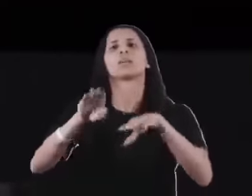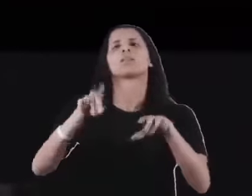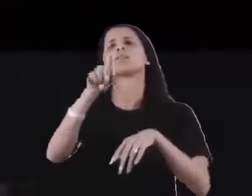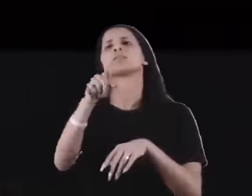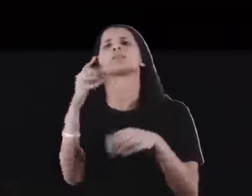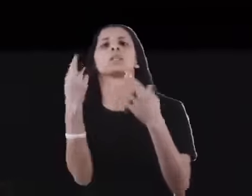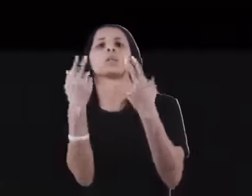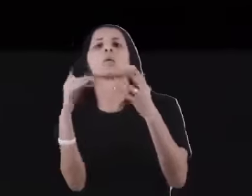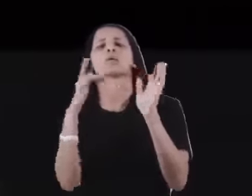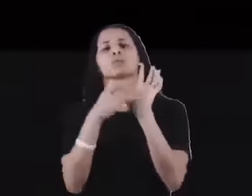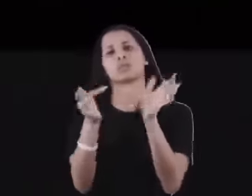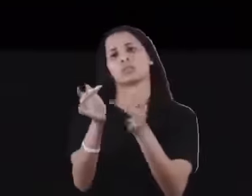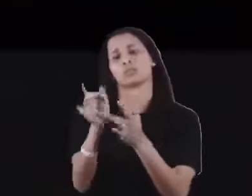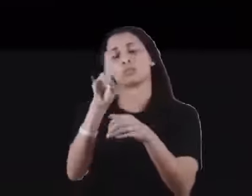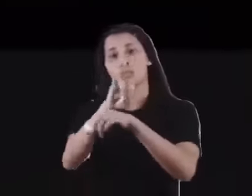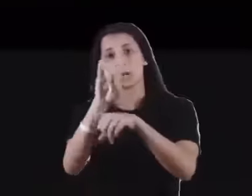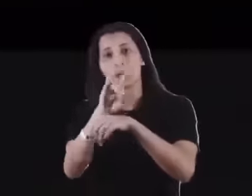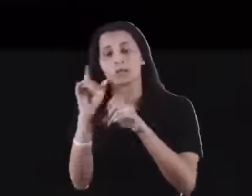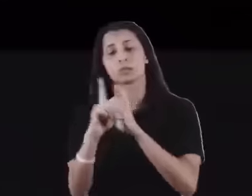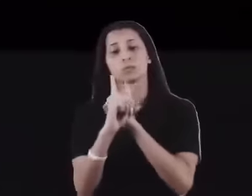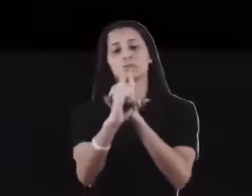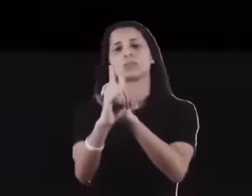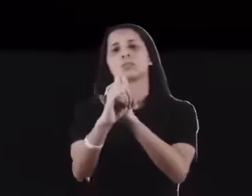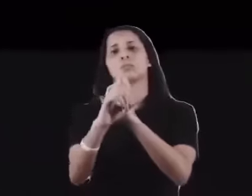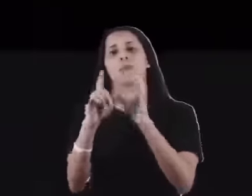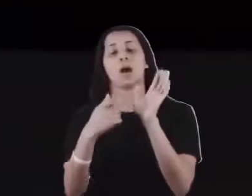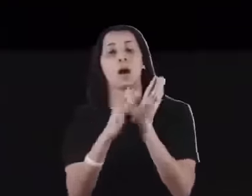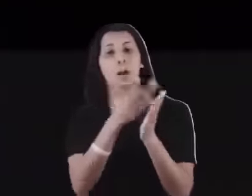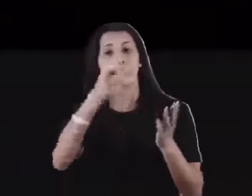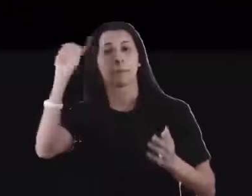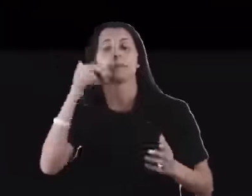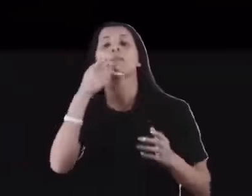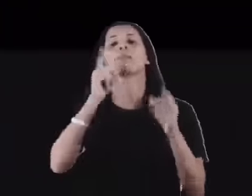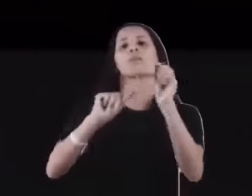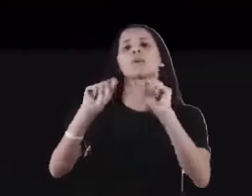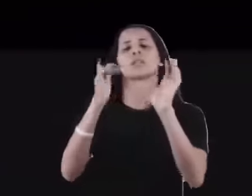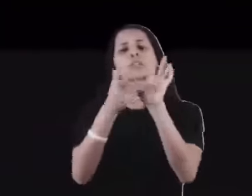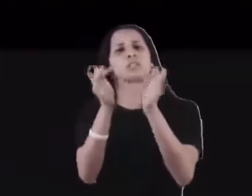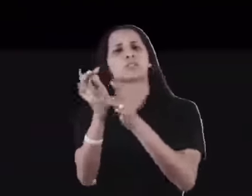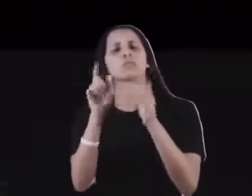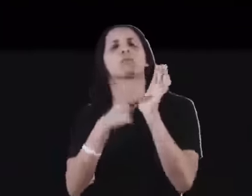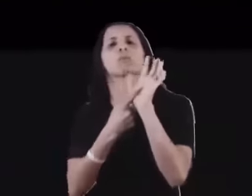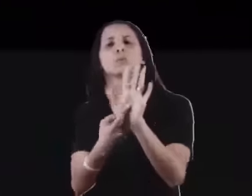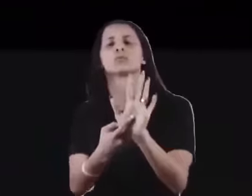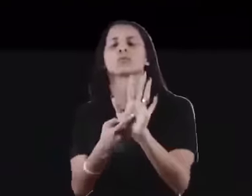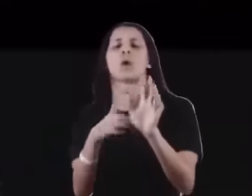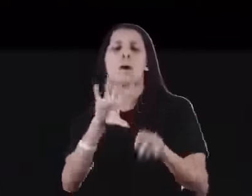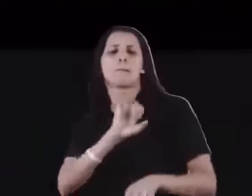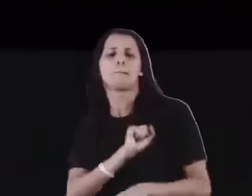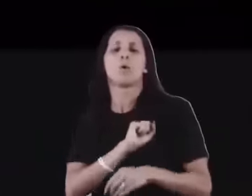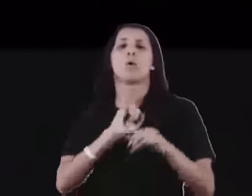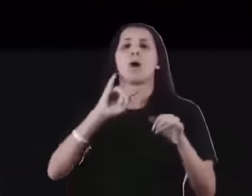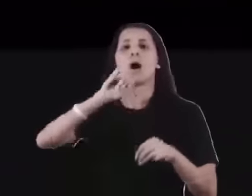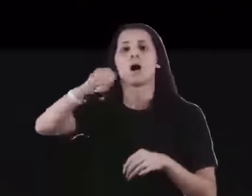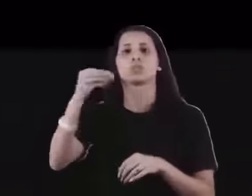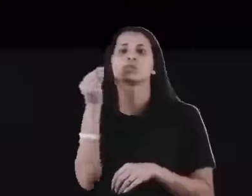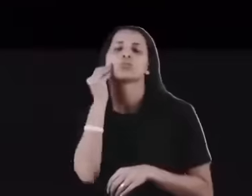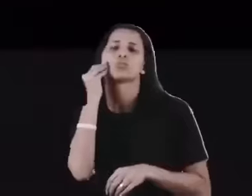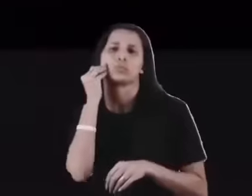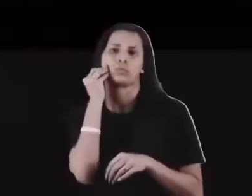Jesus deu todo o seu amor sua instrução sua dedicação ajudas e ele foi o responsável por apontar